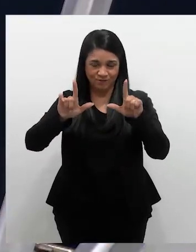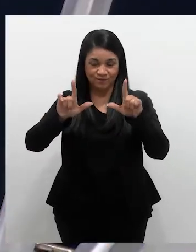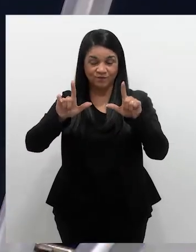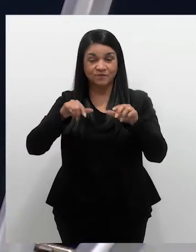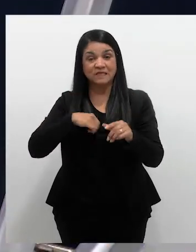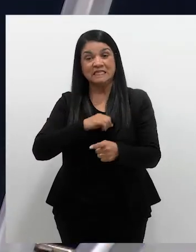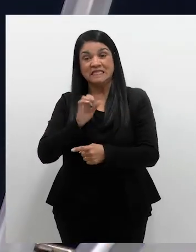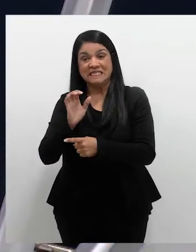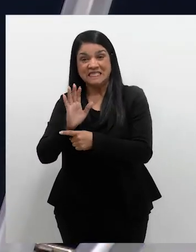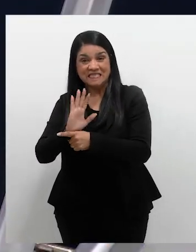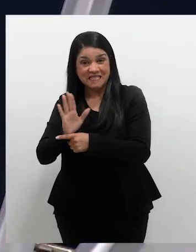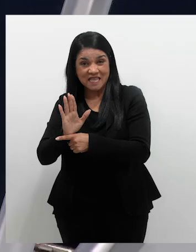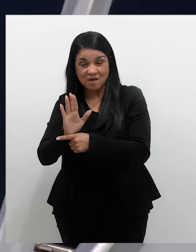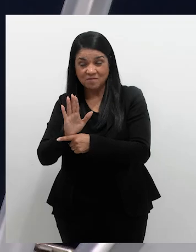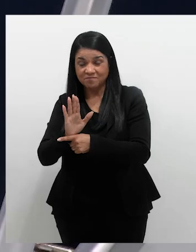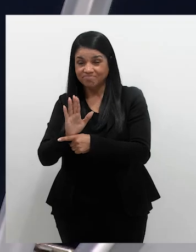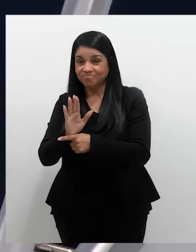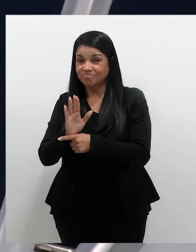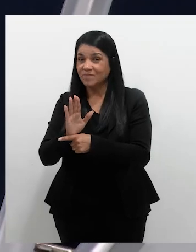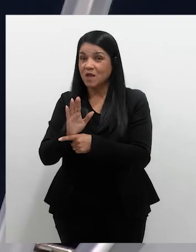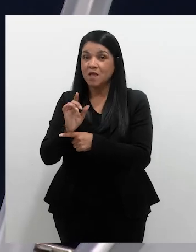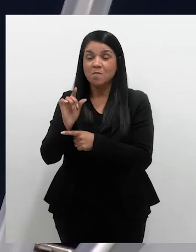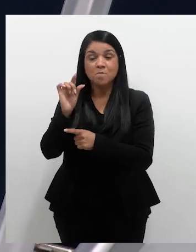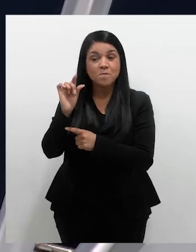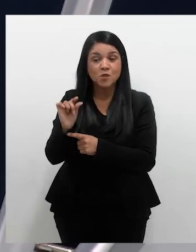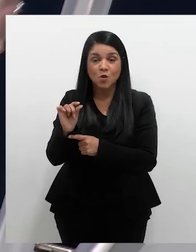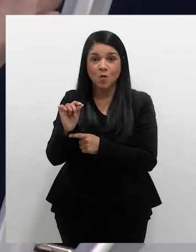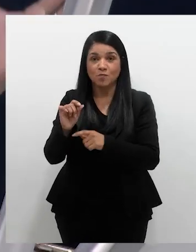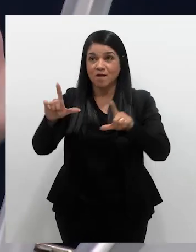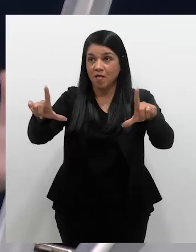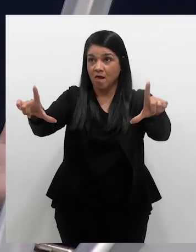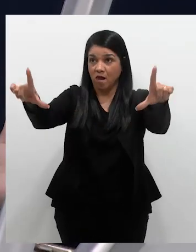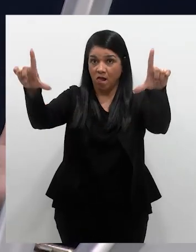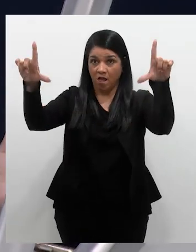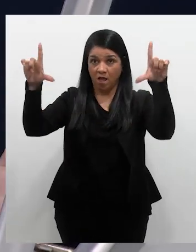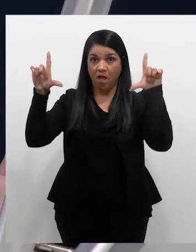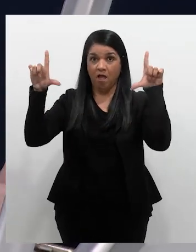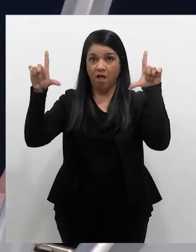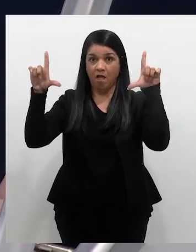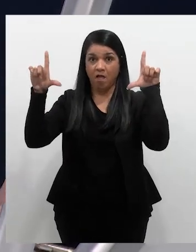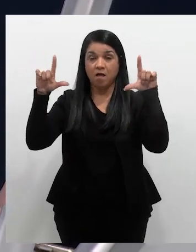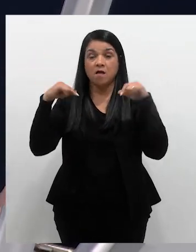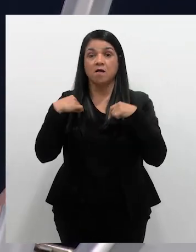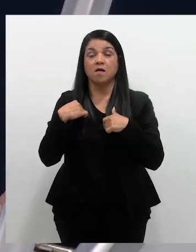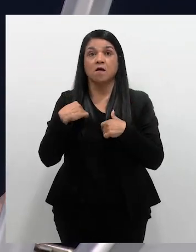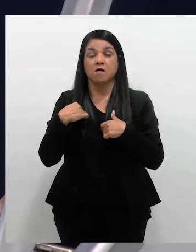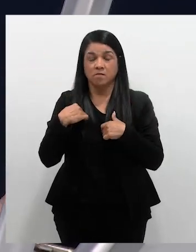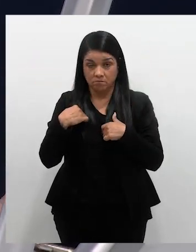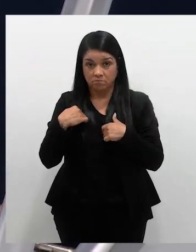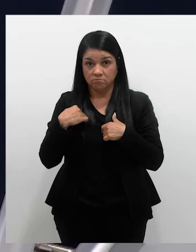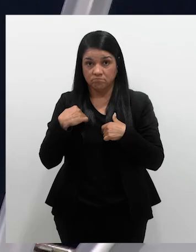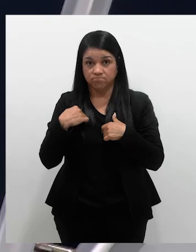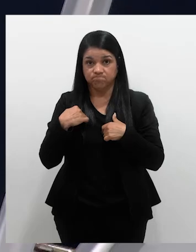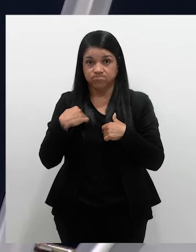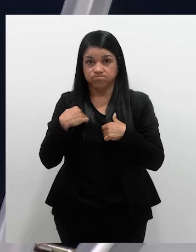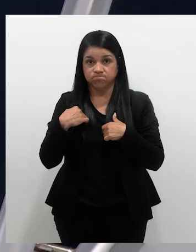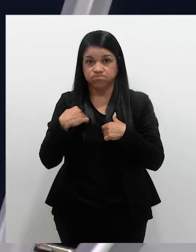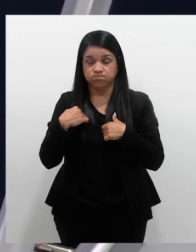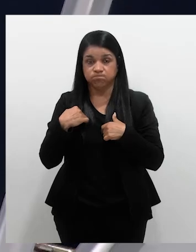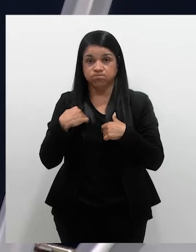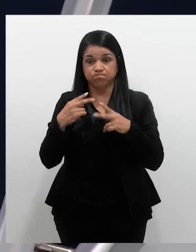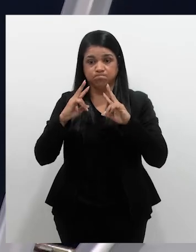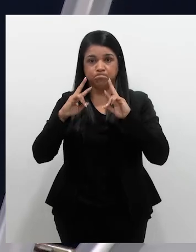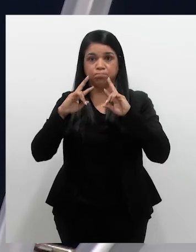né? E no cinema menos ainda, porque no cinema a tela é gigante. Qualquer piscadela que você dê já